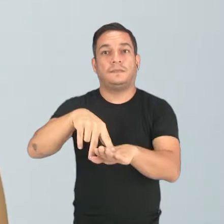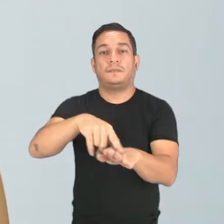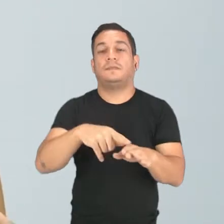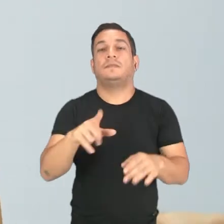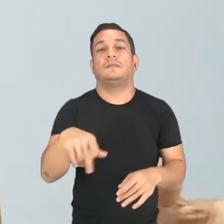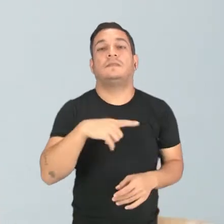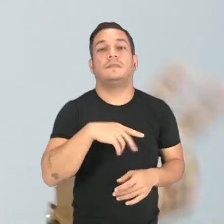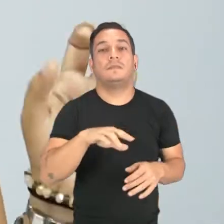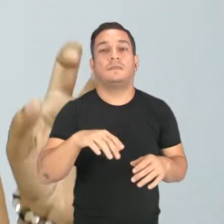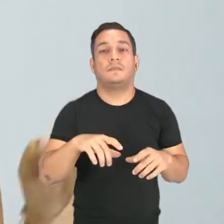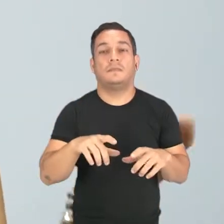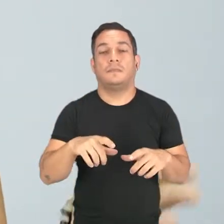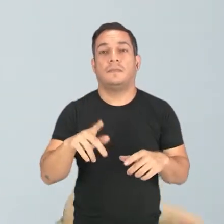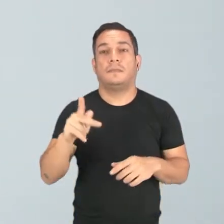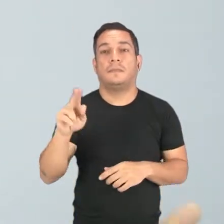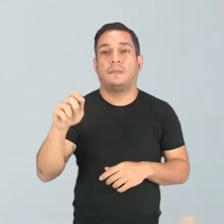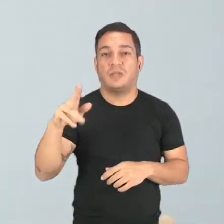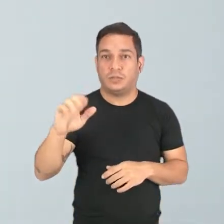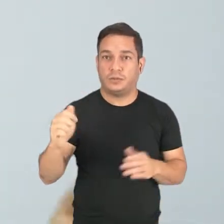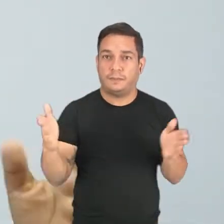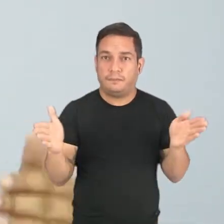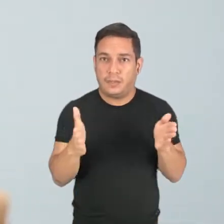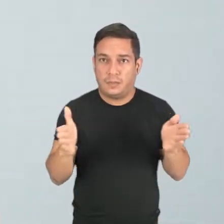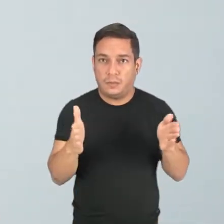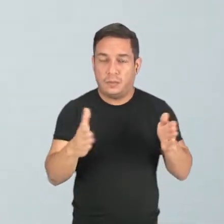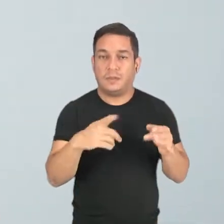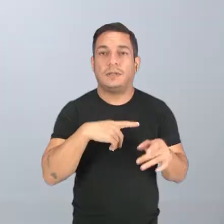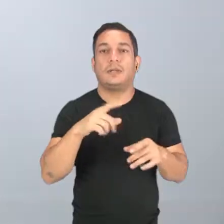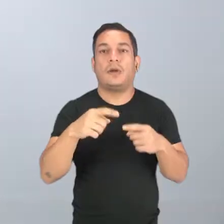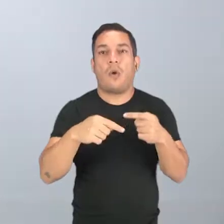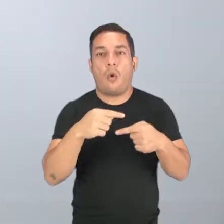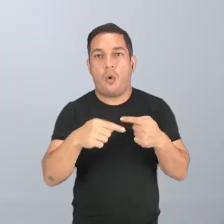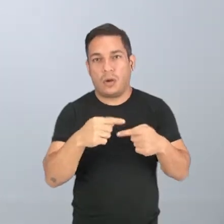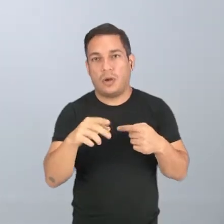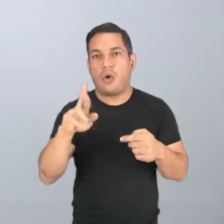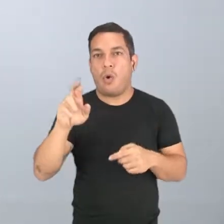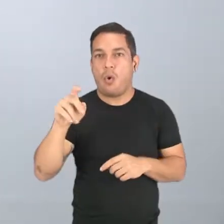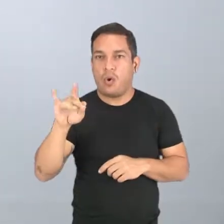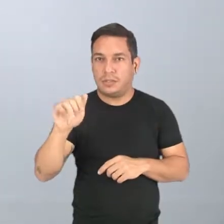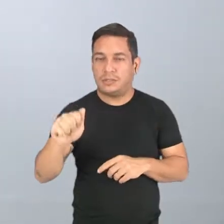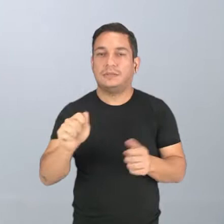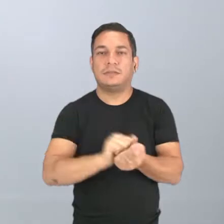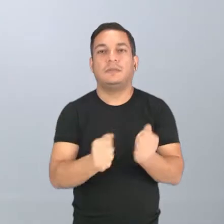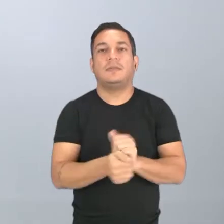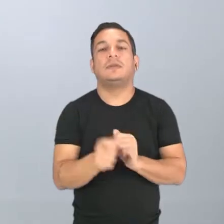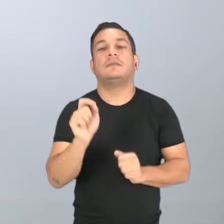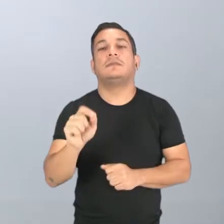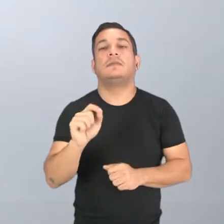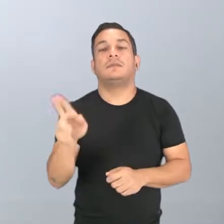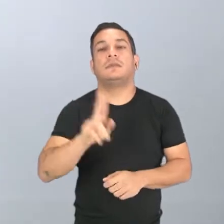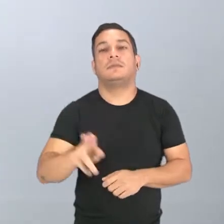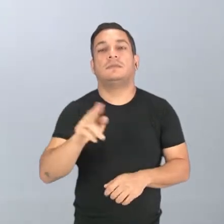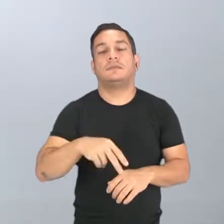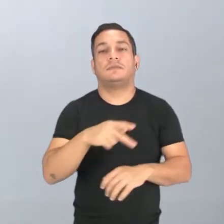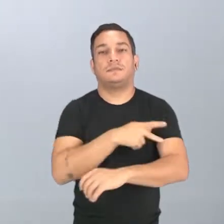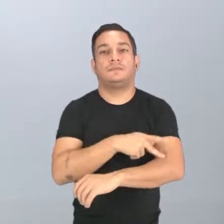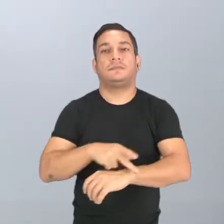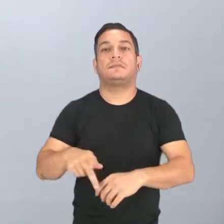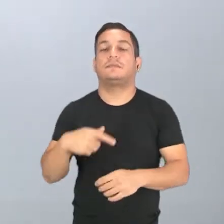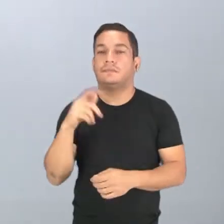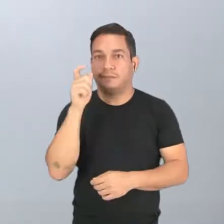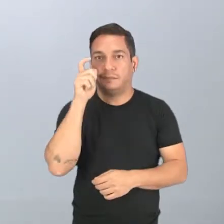que são pranchas menores que têm rodinhas e são adaptadas para poder usar no asfalto, que é